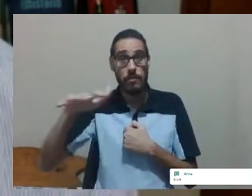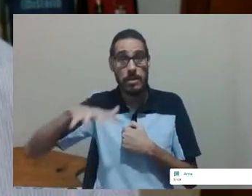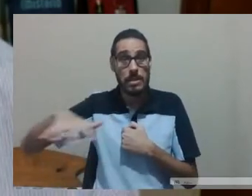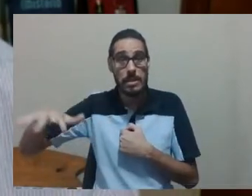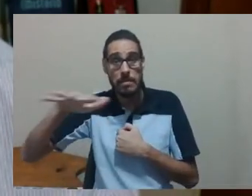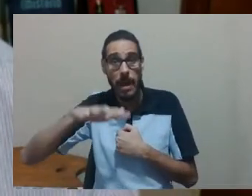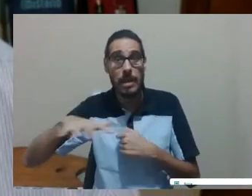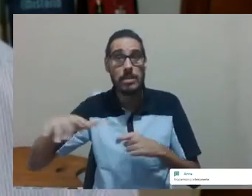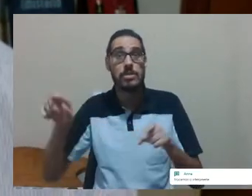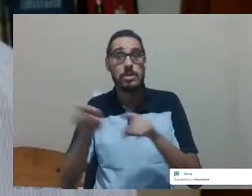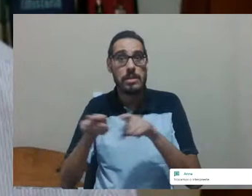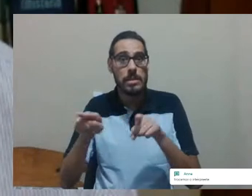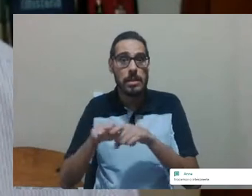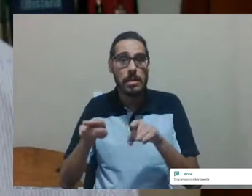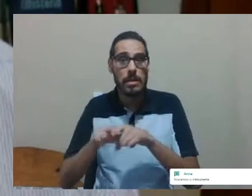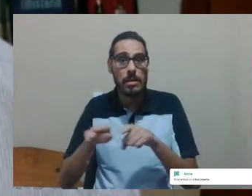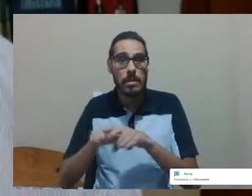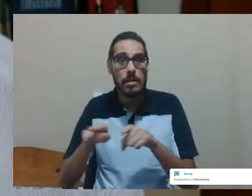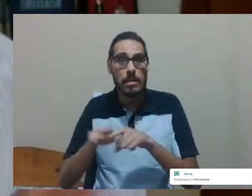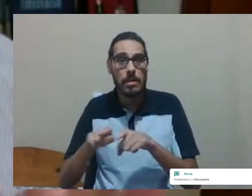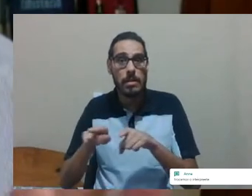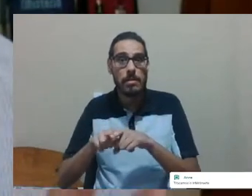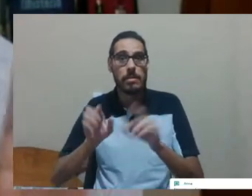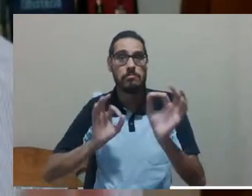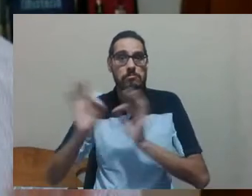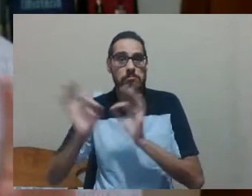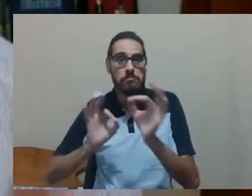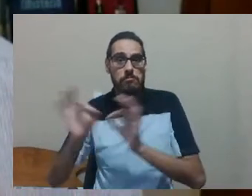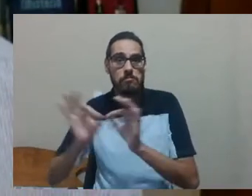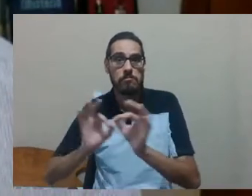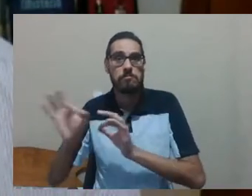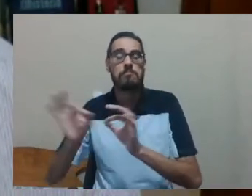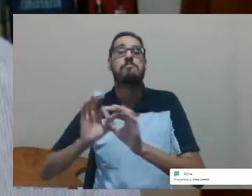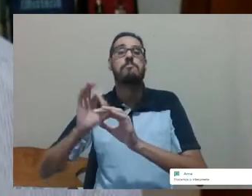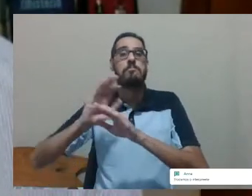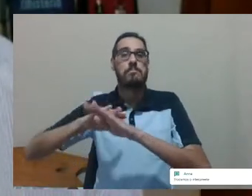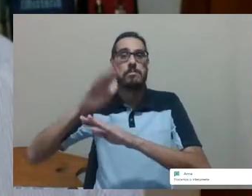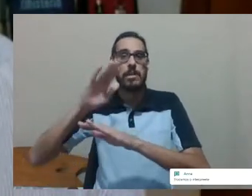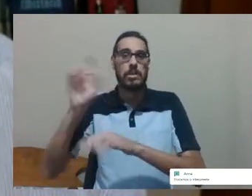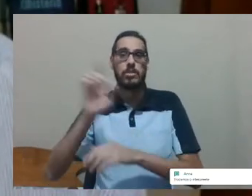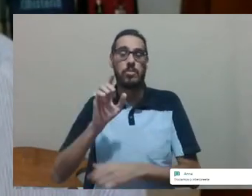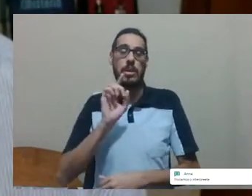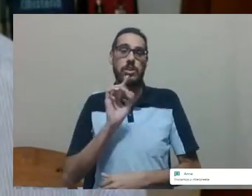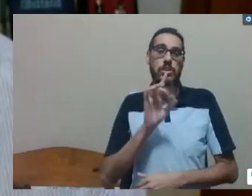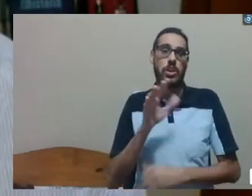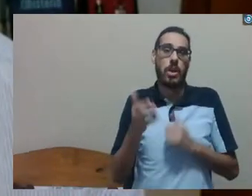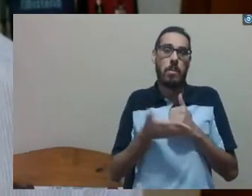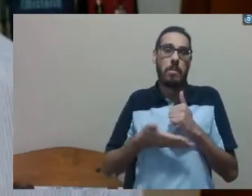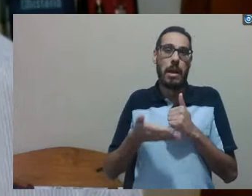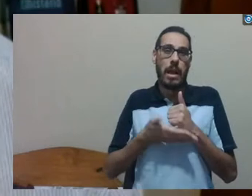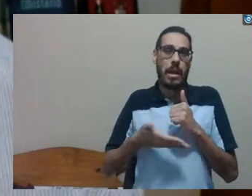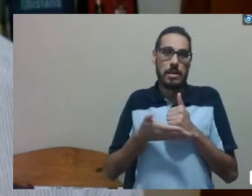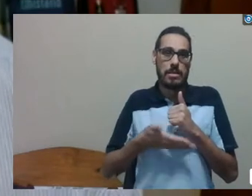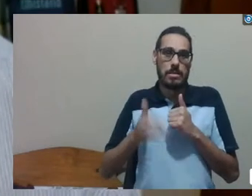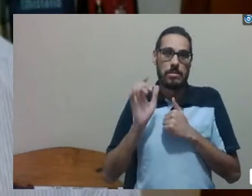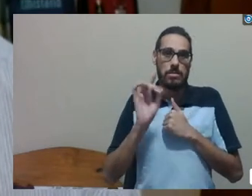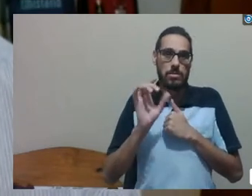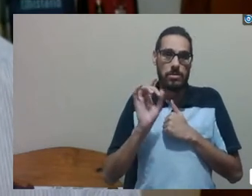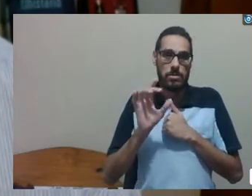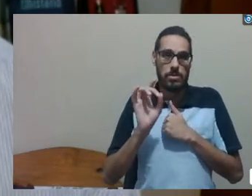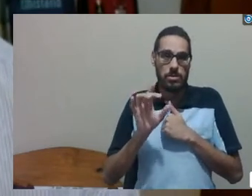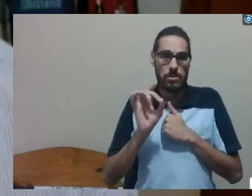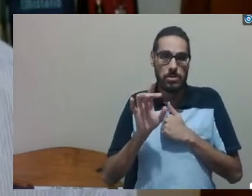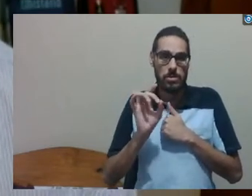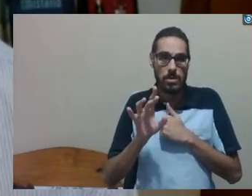mais modernos de ensino e de aprendizado. Não é necessário apenas garantir o básico, né? E ainda a gente tem que pensar que nesses